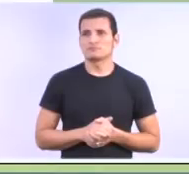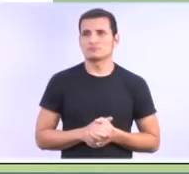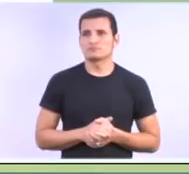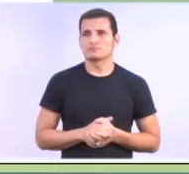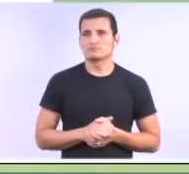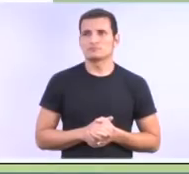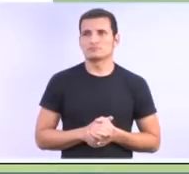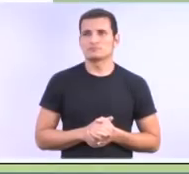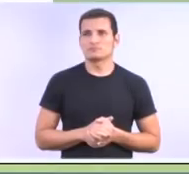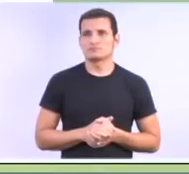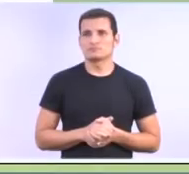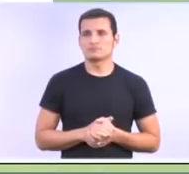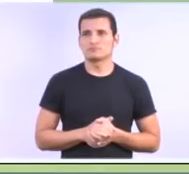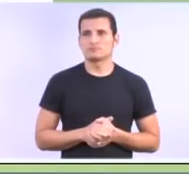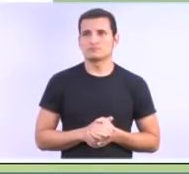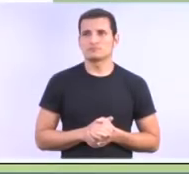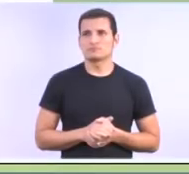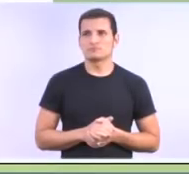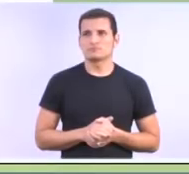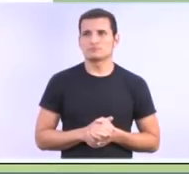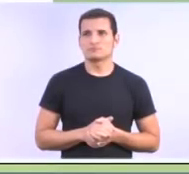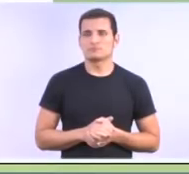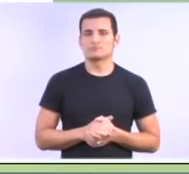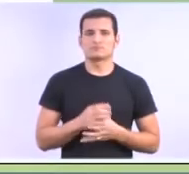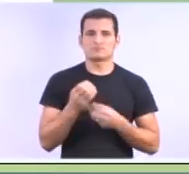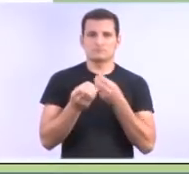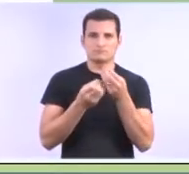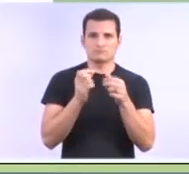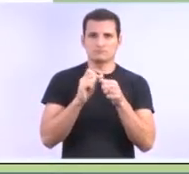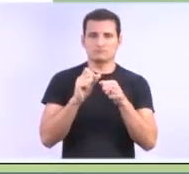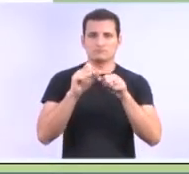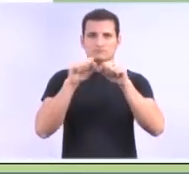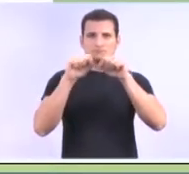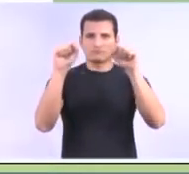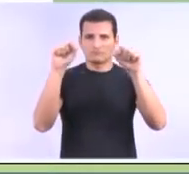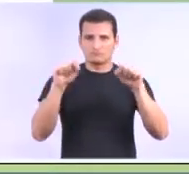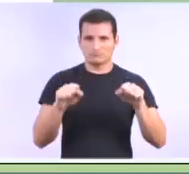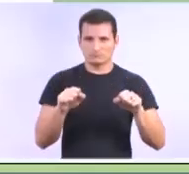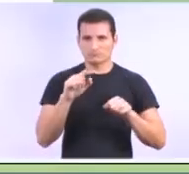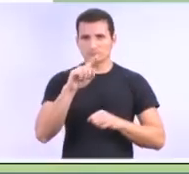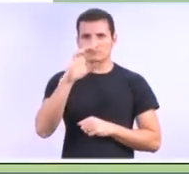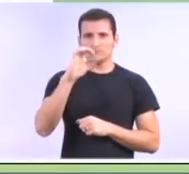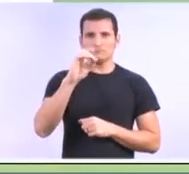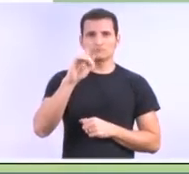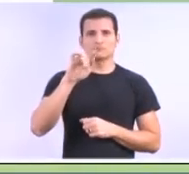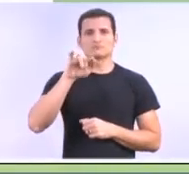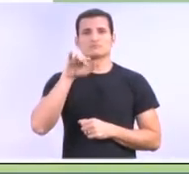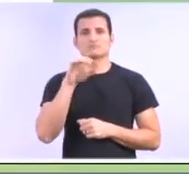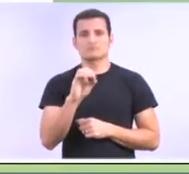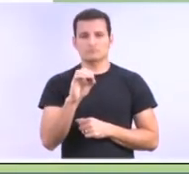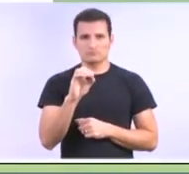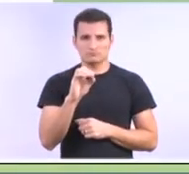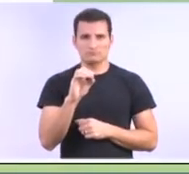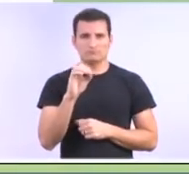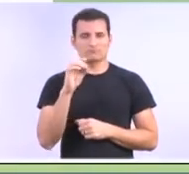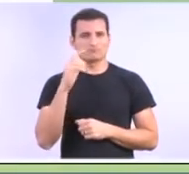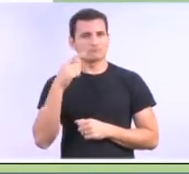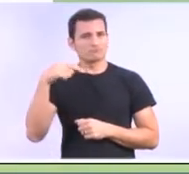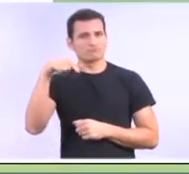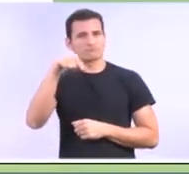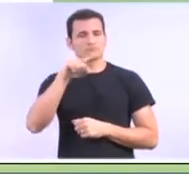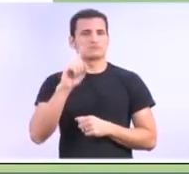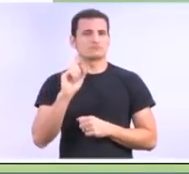E finalizando, gente, como eu faria um sistema, esse código aqui é bem importante, por favor, deem uma analisada